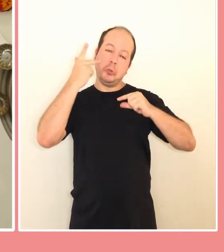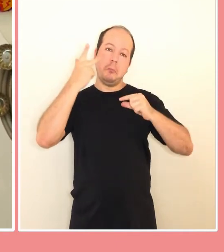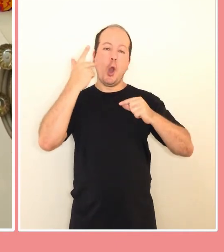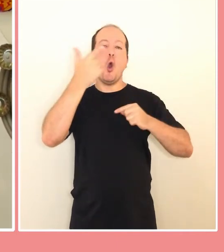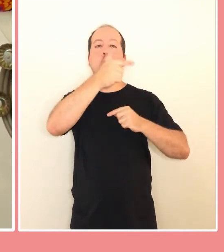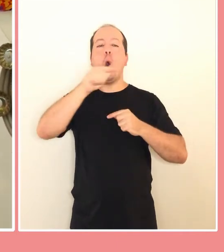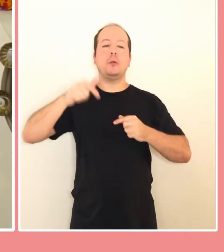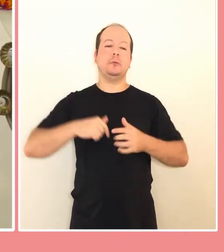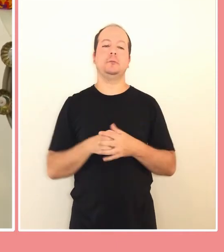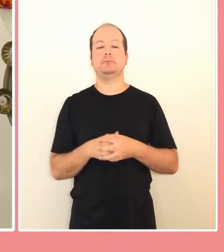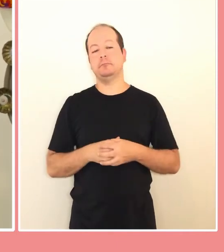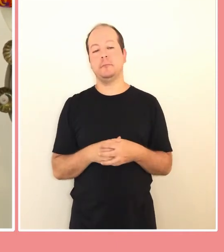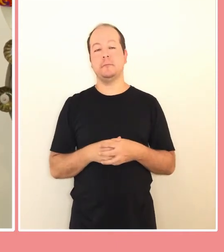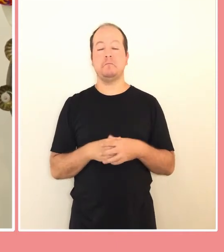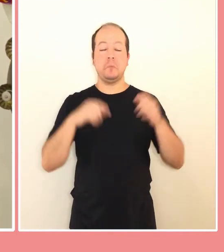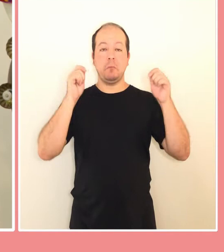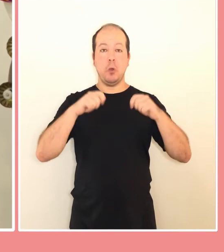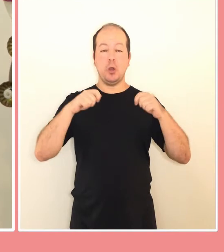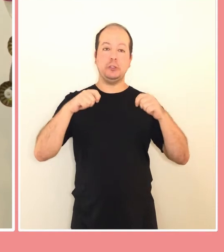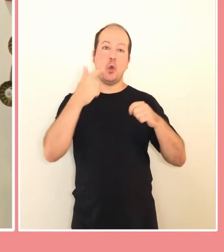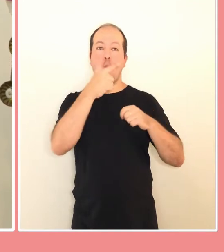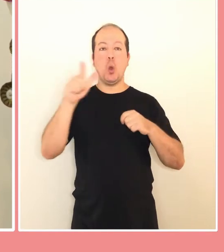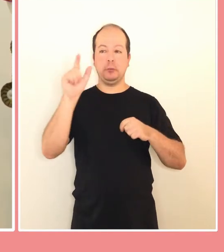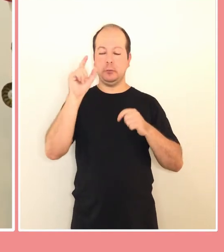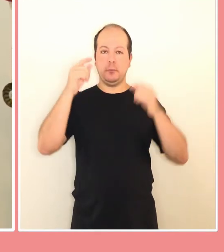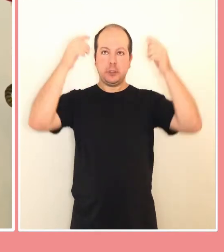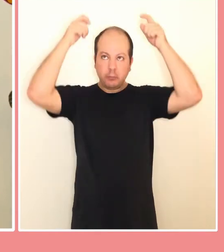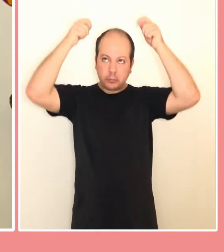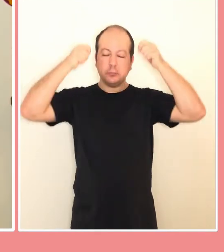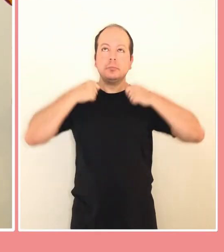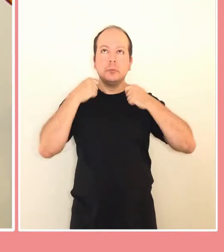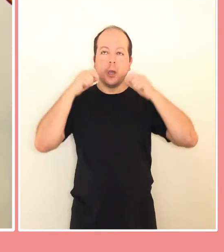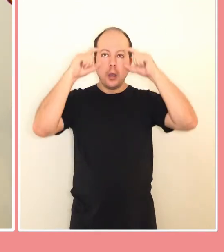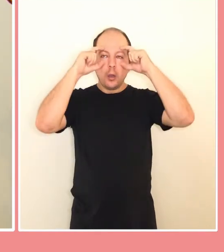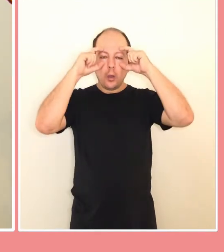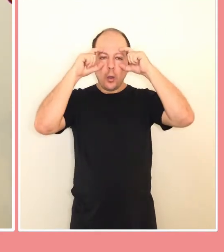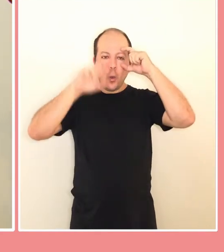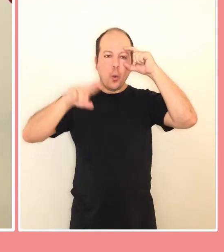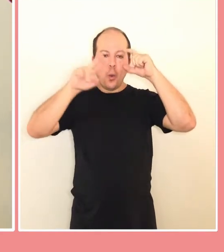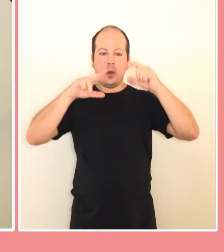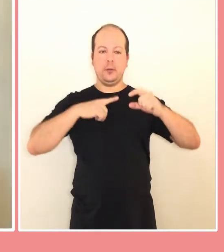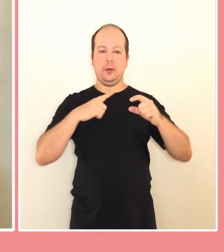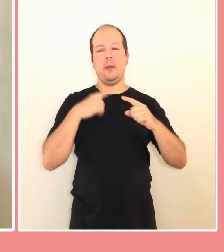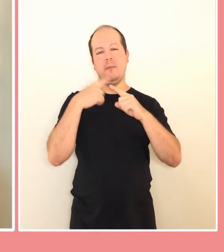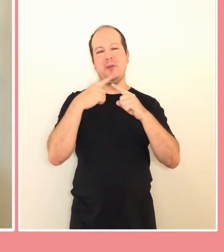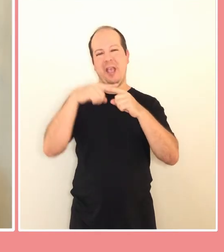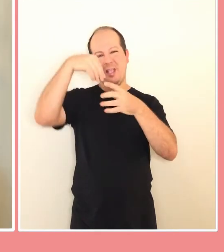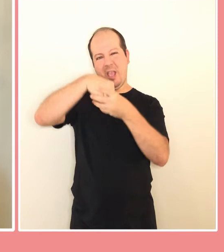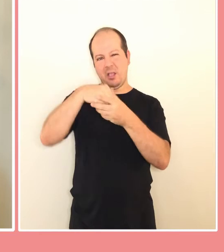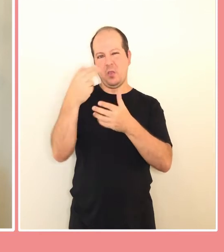por outras coisas, através do nariz, debaixo do olho, porque senão vai estragar todo o trabalho que construímos até agora.